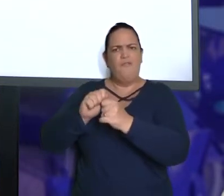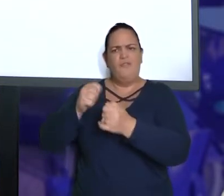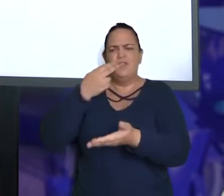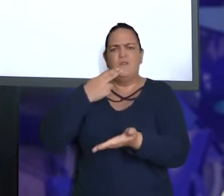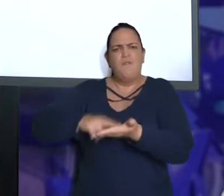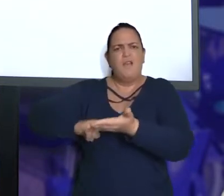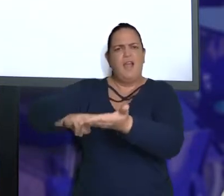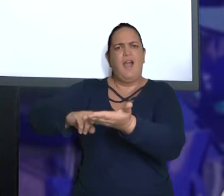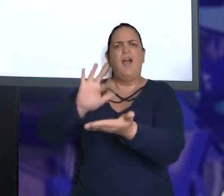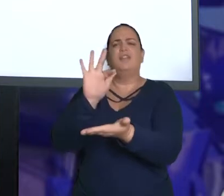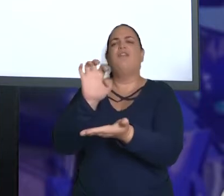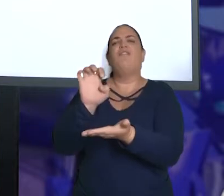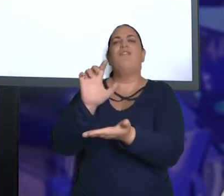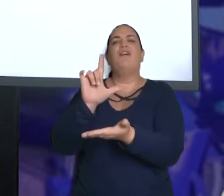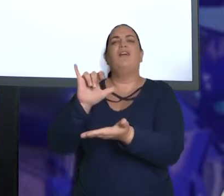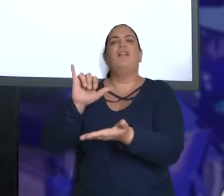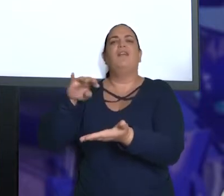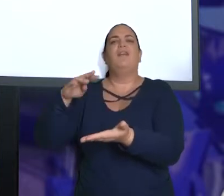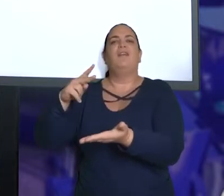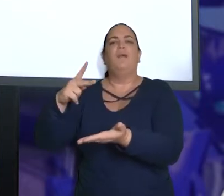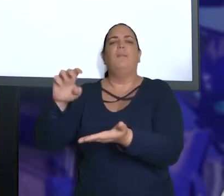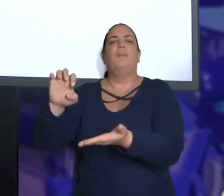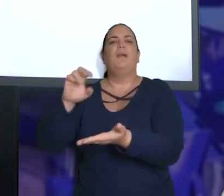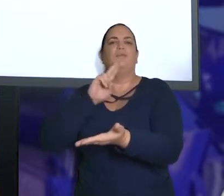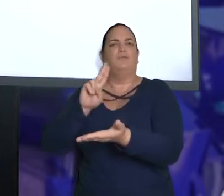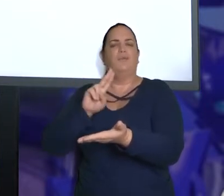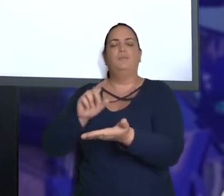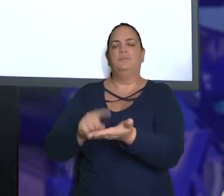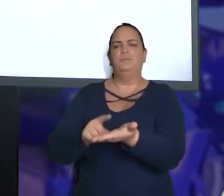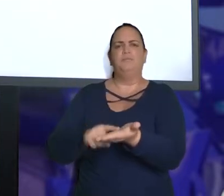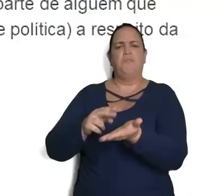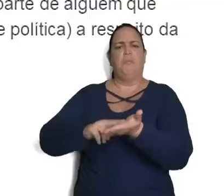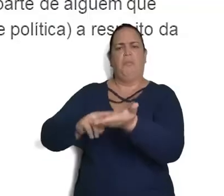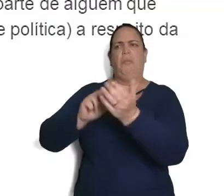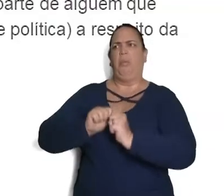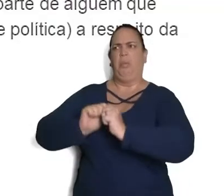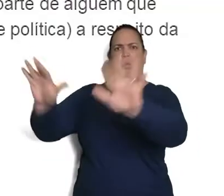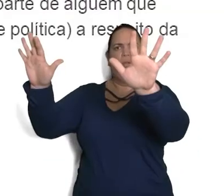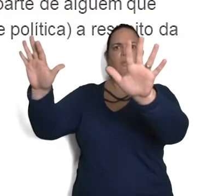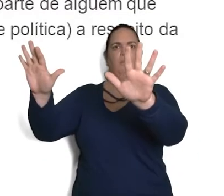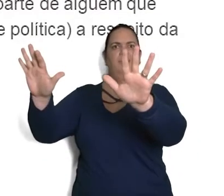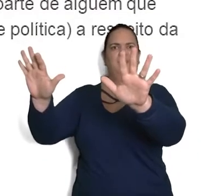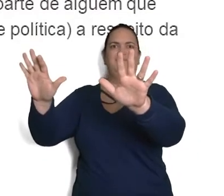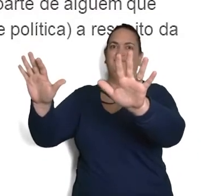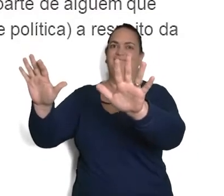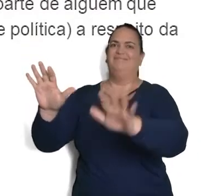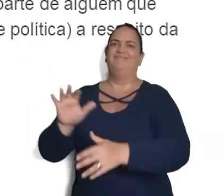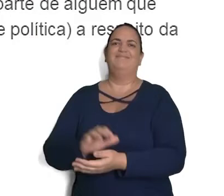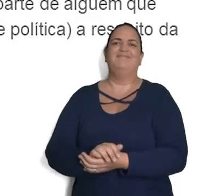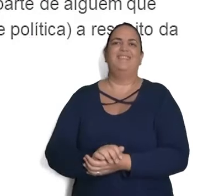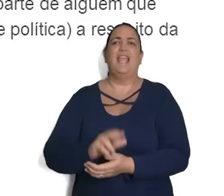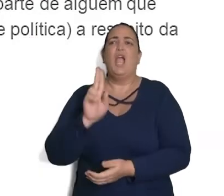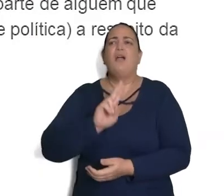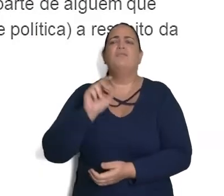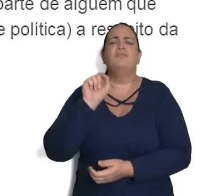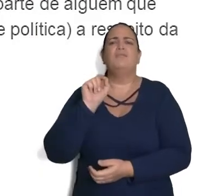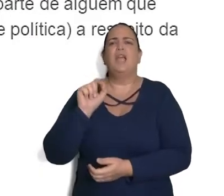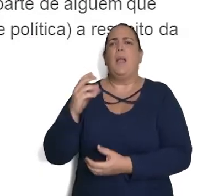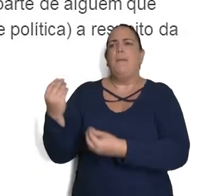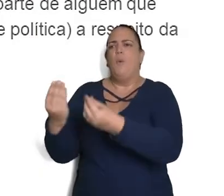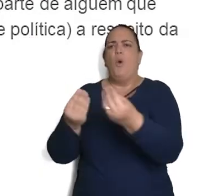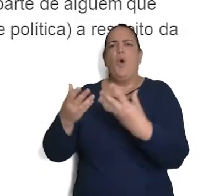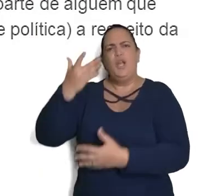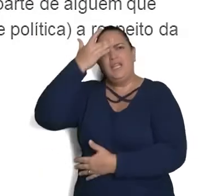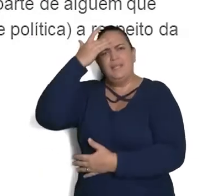youtubers. Vocês lembram disso? É bom procurar, o vídeo é bem interessante. Seguindo com a definição. Feita por intermédio de várias pessoas